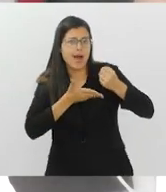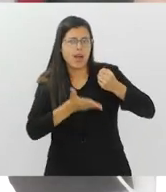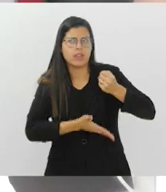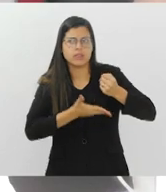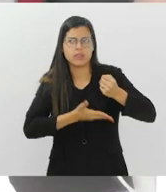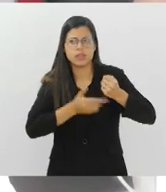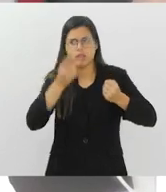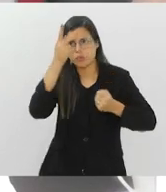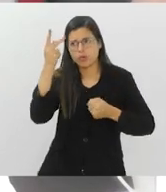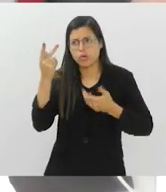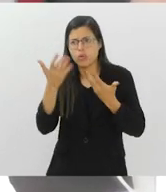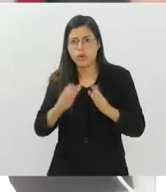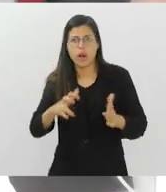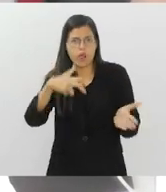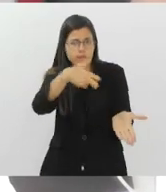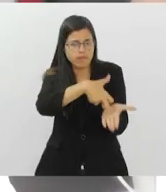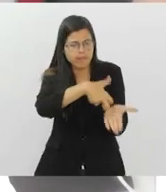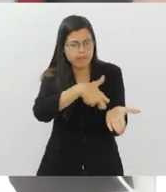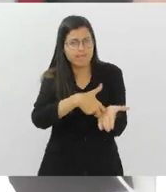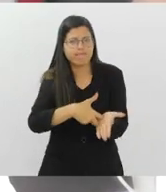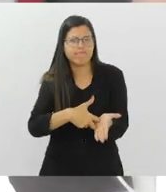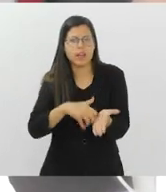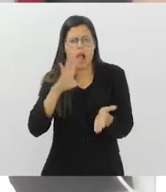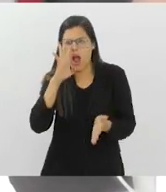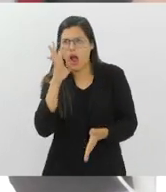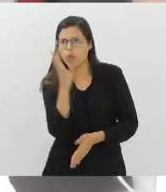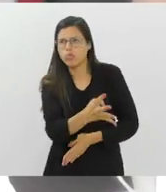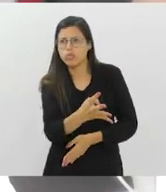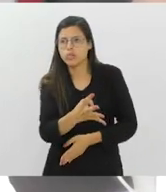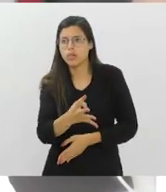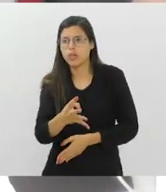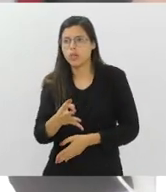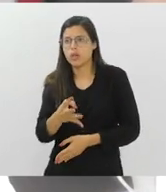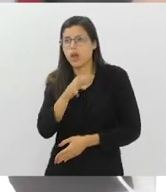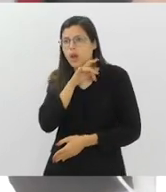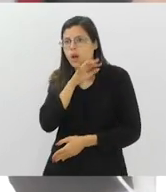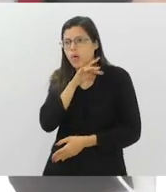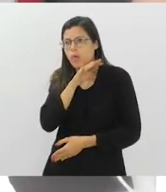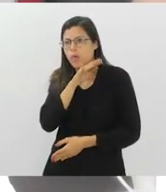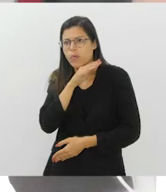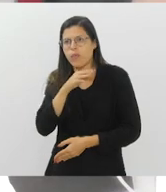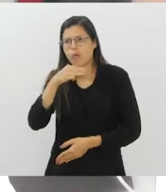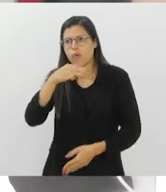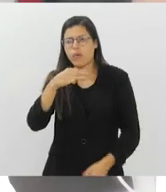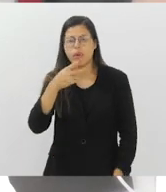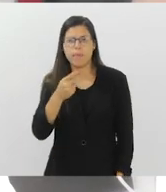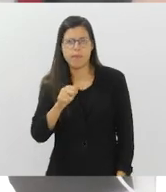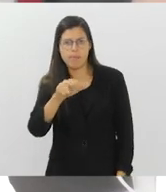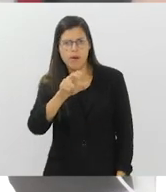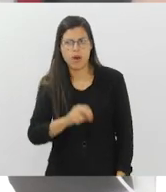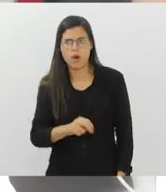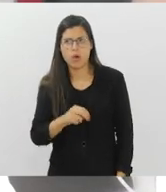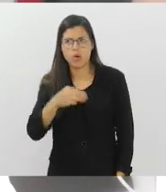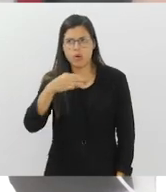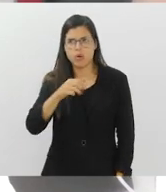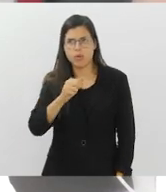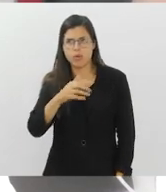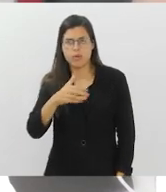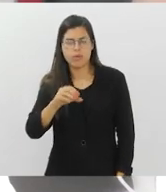ficar penalizando, enfiando o dedo na cara de ninguém. Isso é terrível o que está acontecendo aqui, Marcos, é ruim, eu não quero que isso aconteça, Paula. Isso é ruim